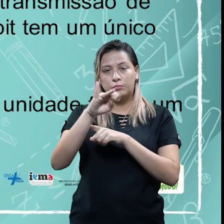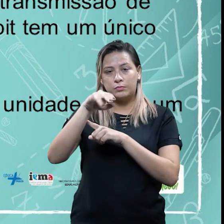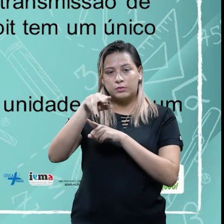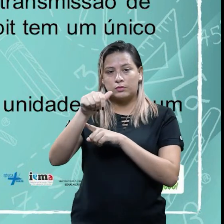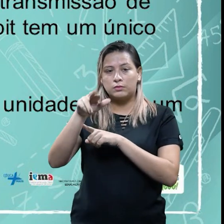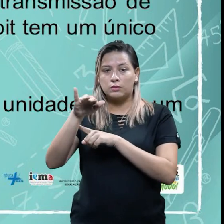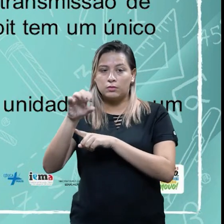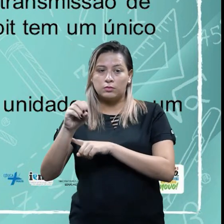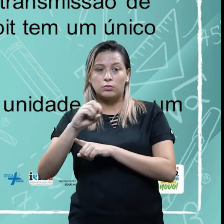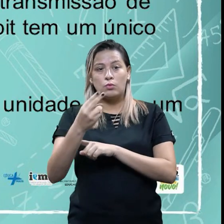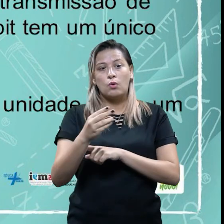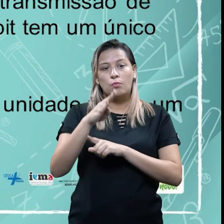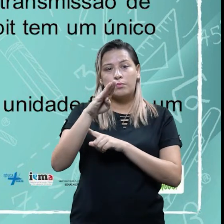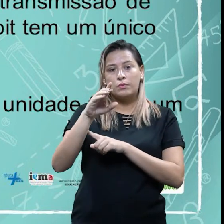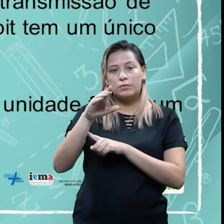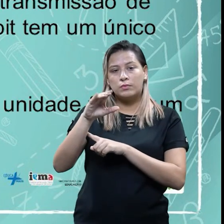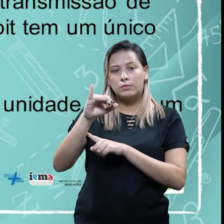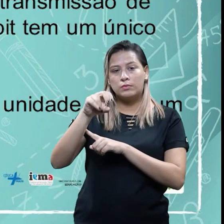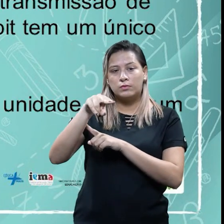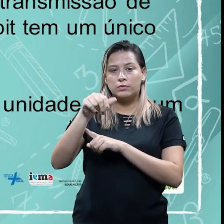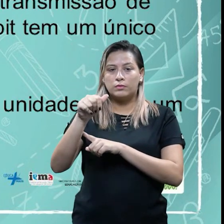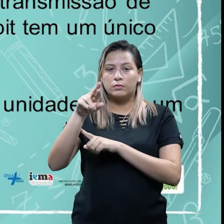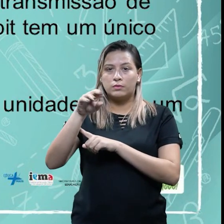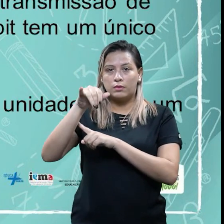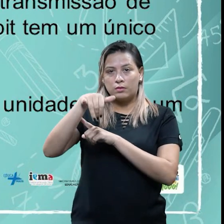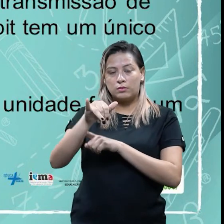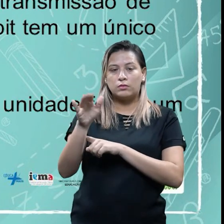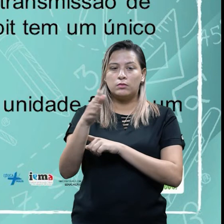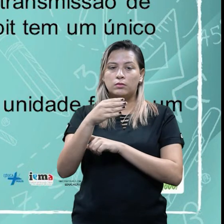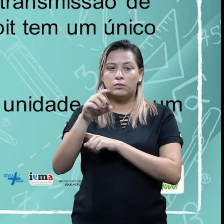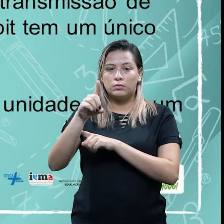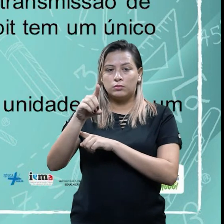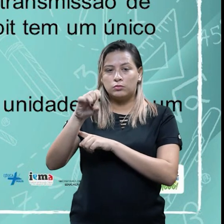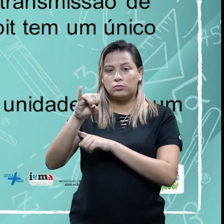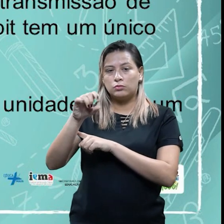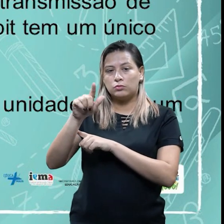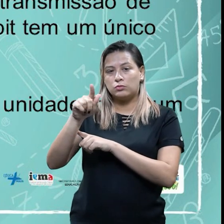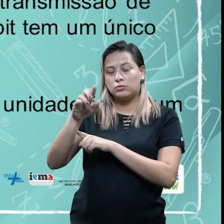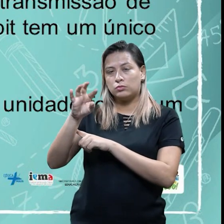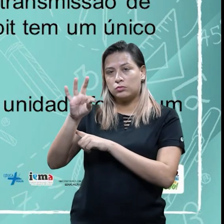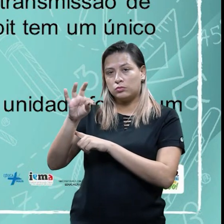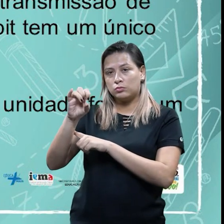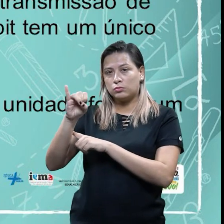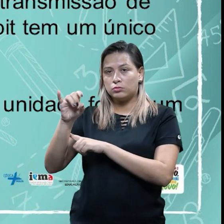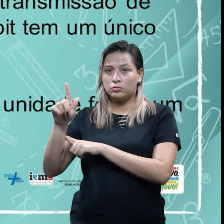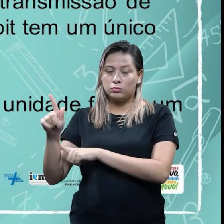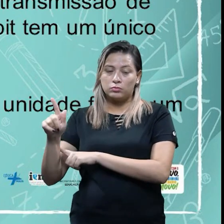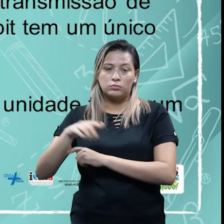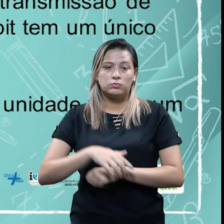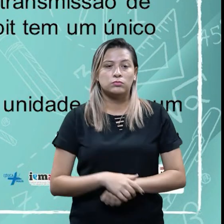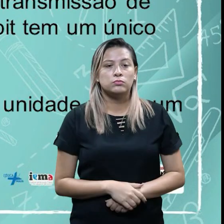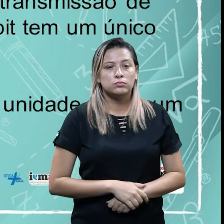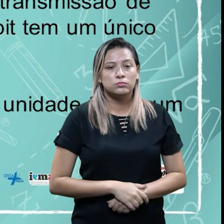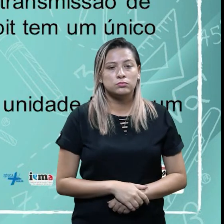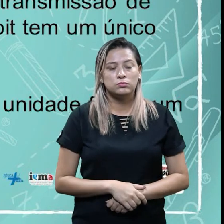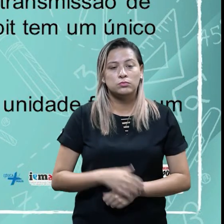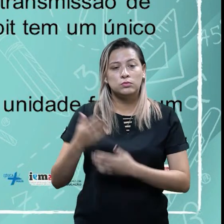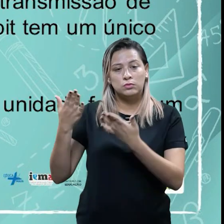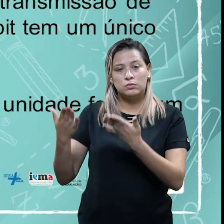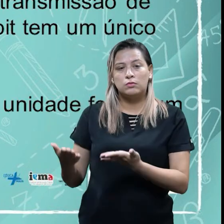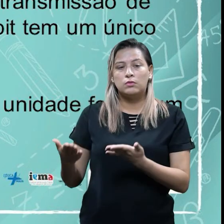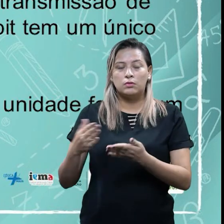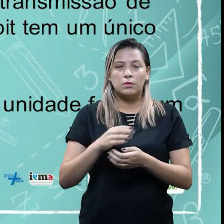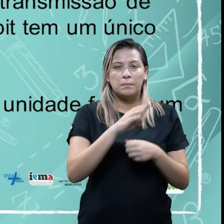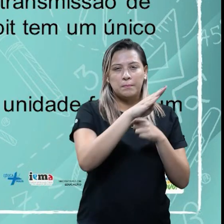ou binary digit, como vocês podem ver aqui, o B, isso é um B e um I, está destacado